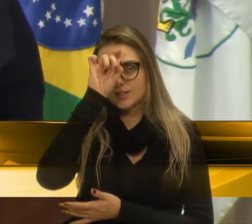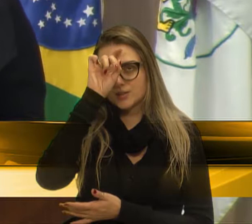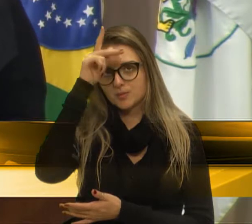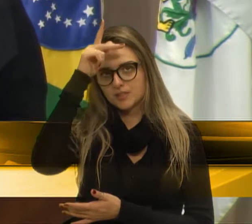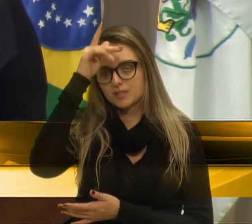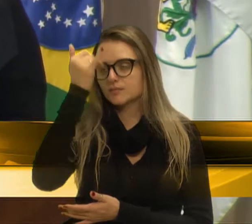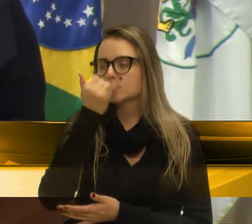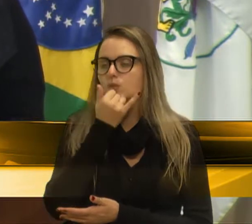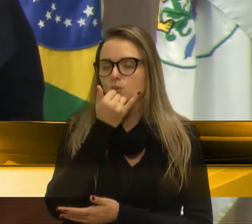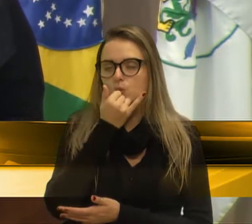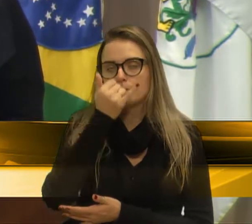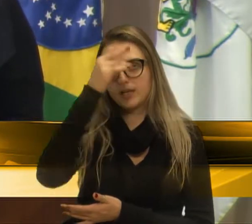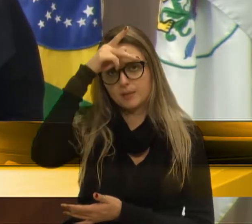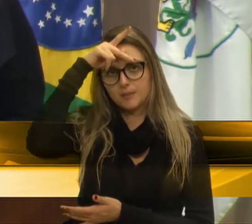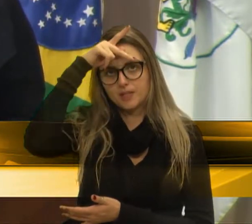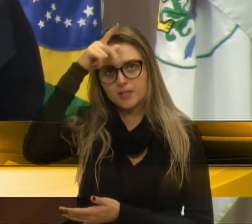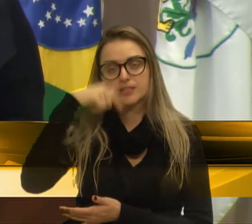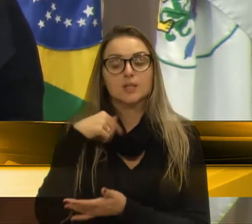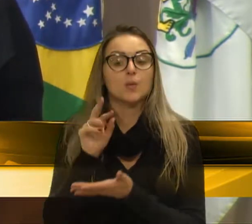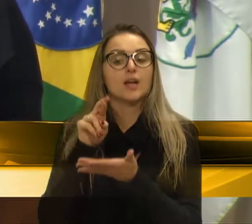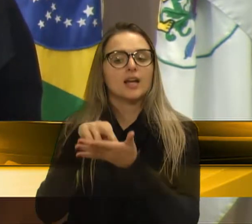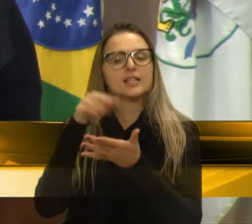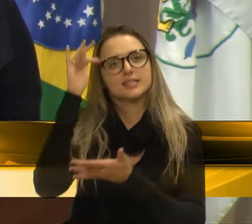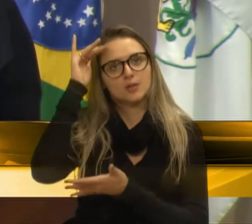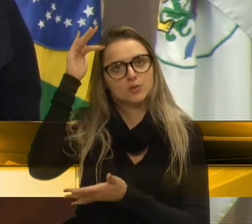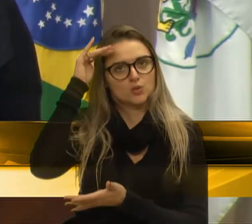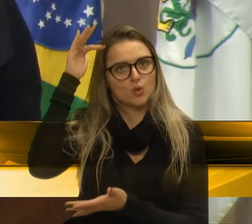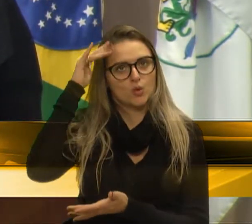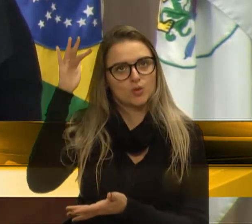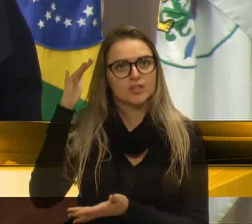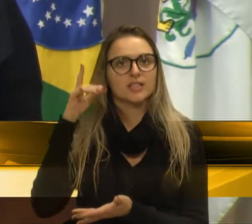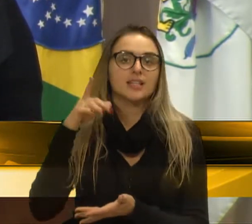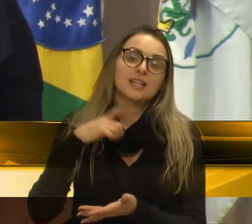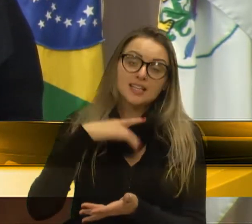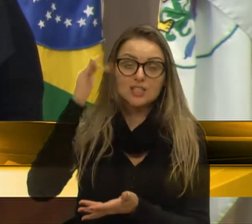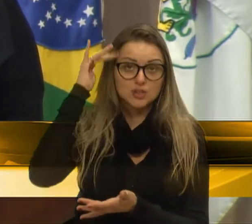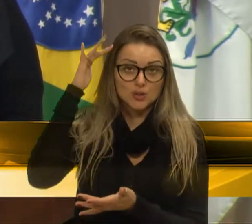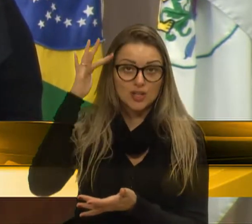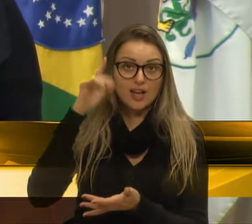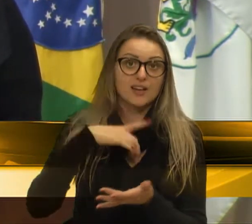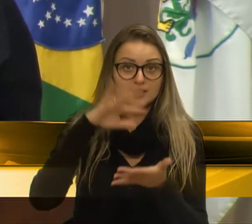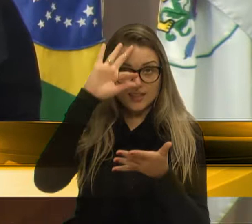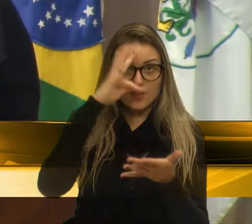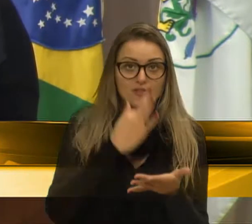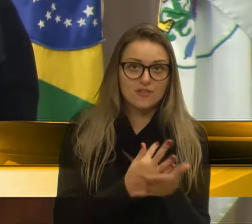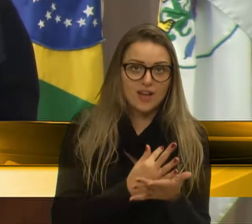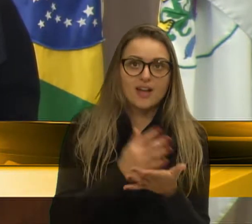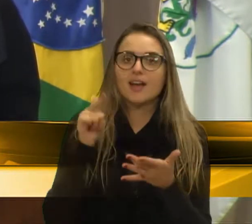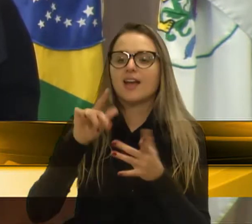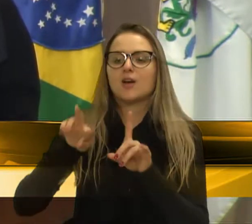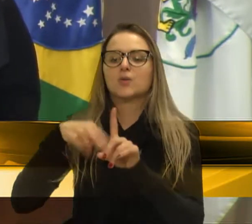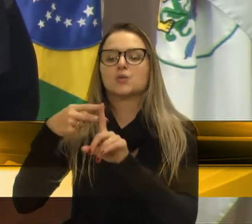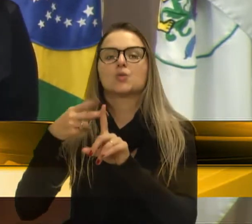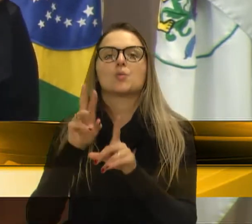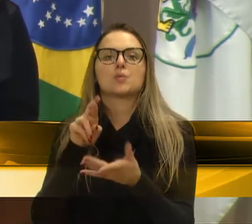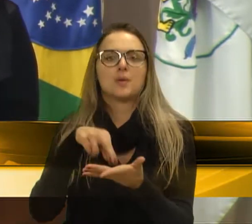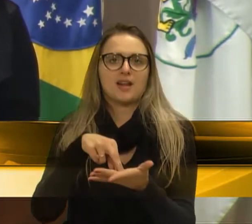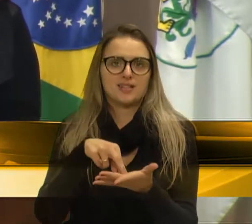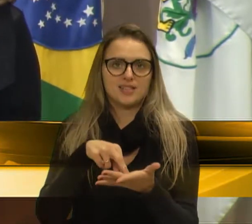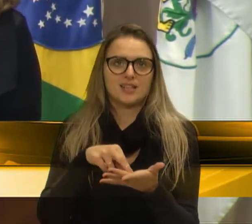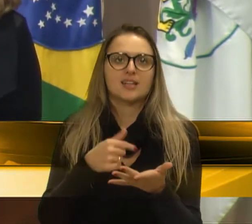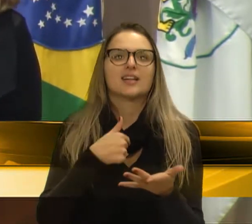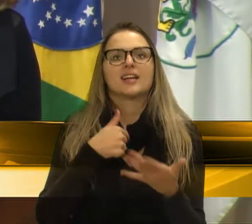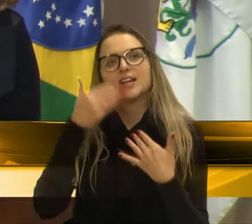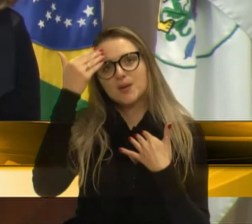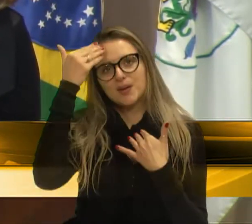sonho. E sonhar com fé é sonhar em dobro. E eu agradeço os meus amigos